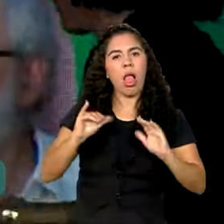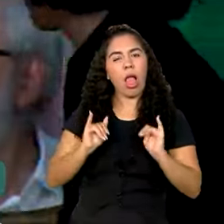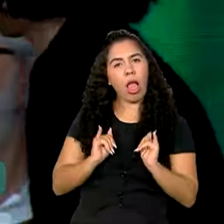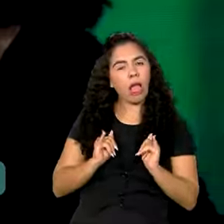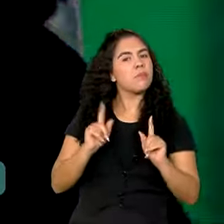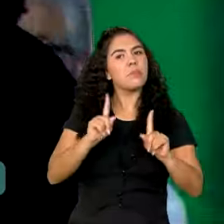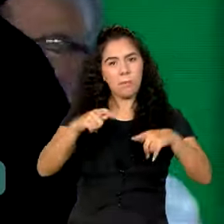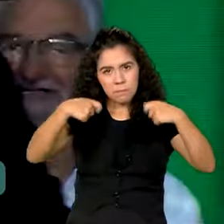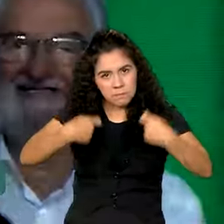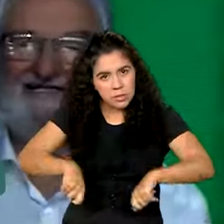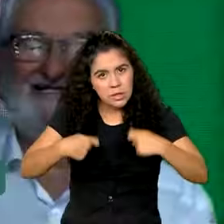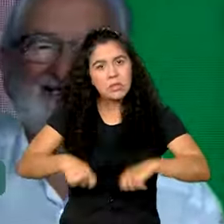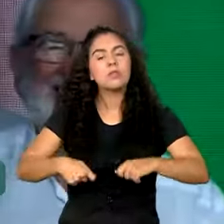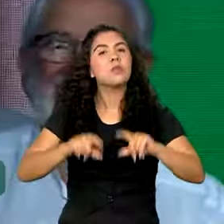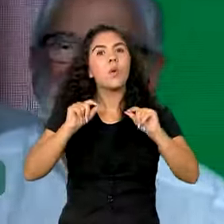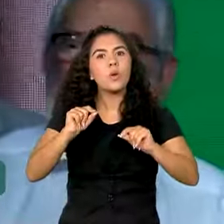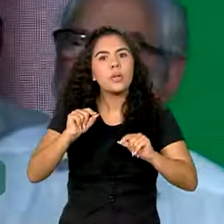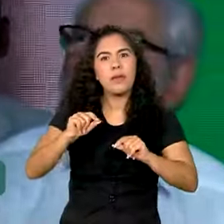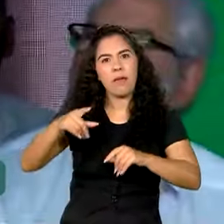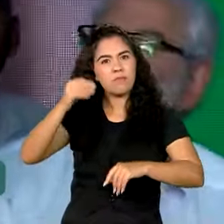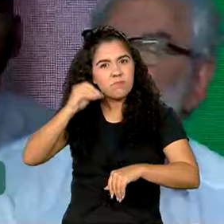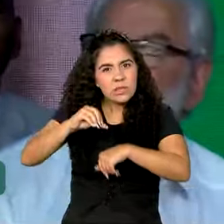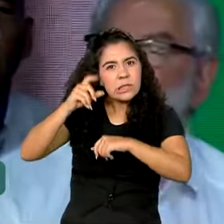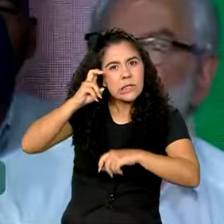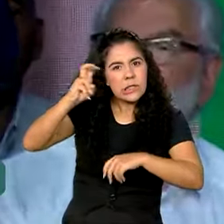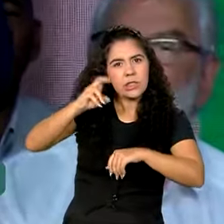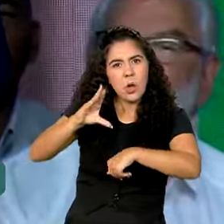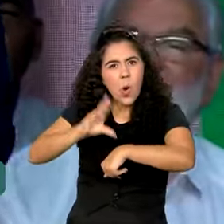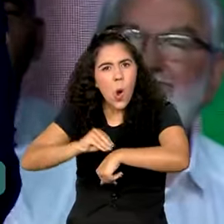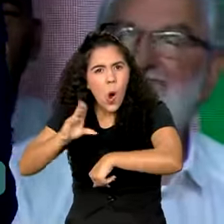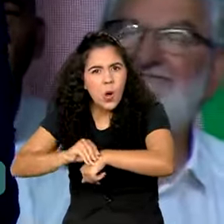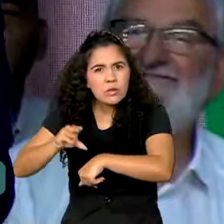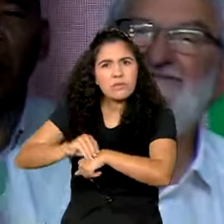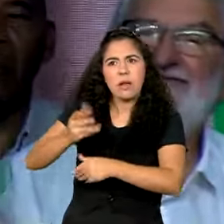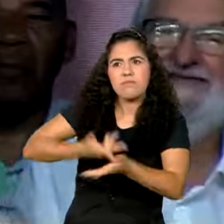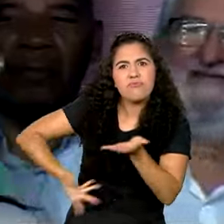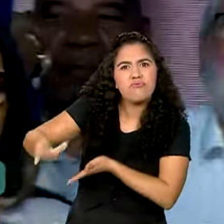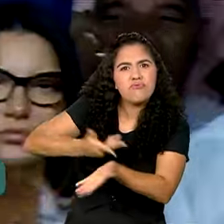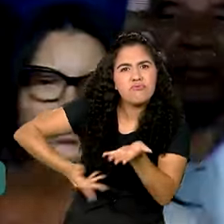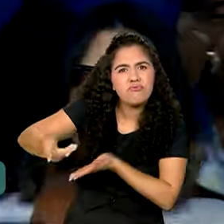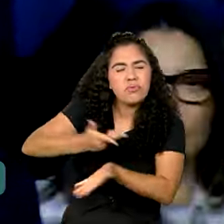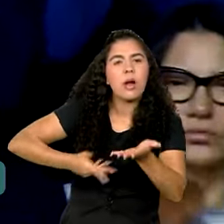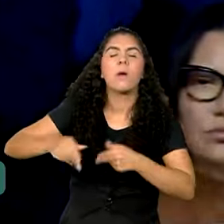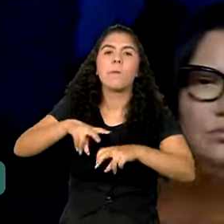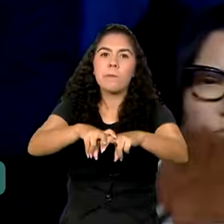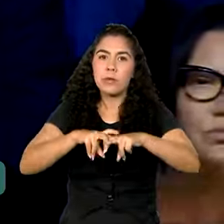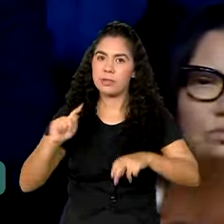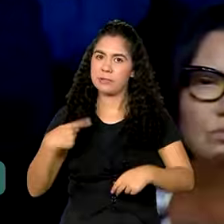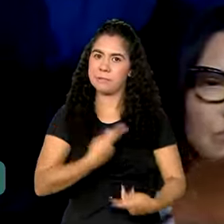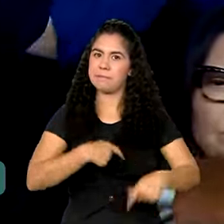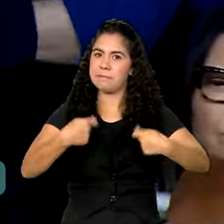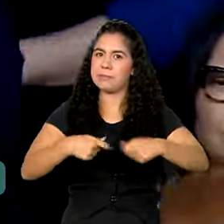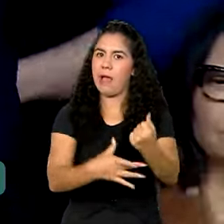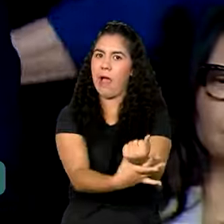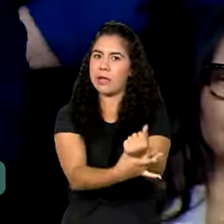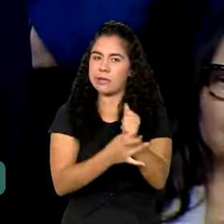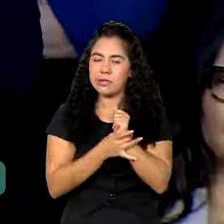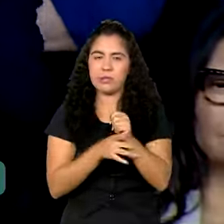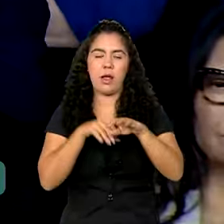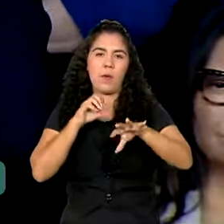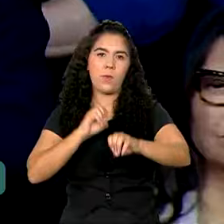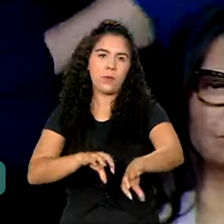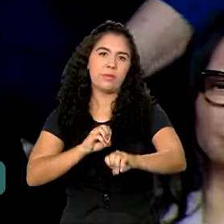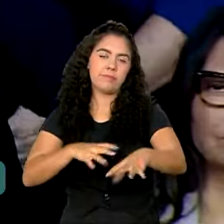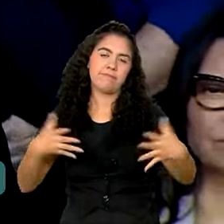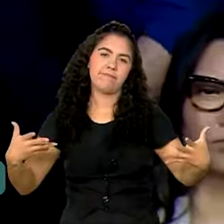país tem que ser o exportador de inteligência, de conhecimento. E por isso nós precisamos garantir educação